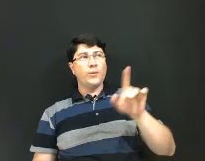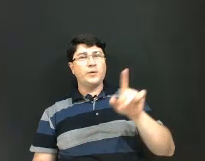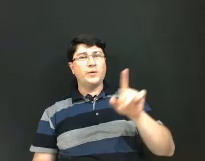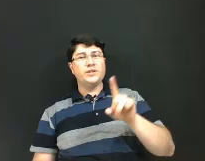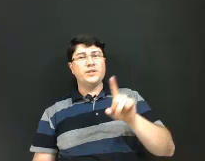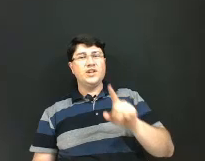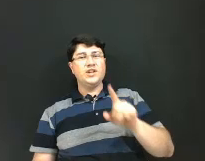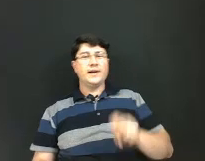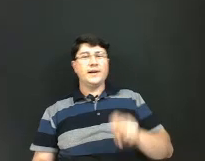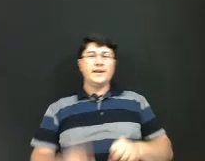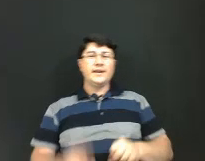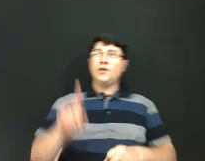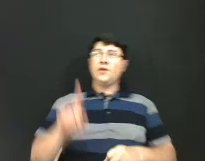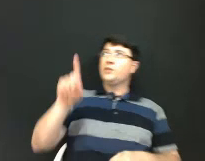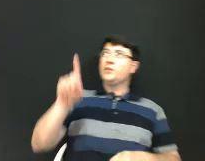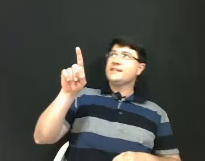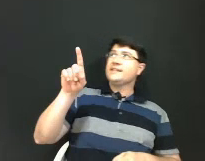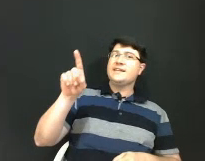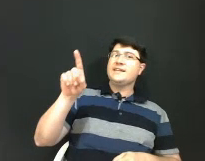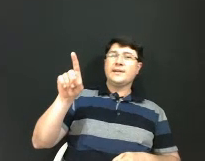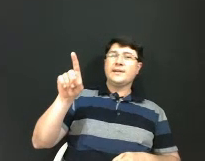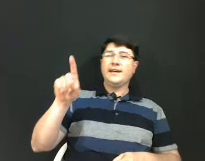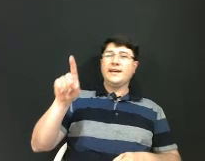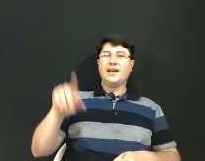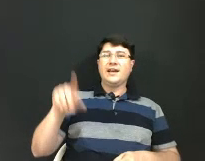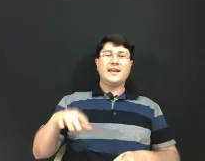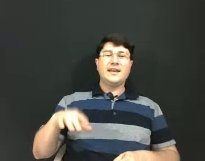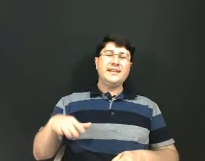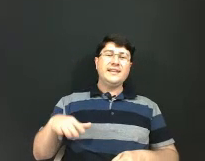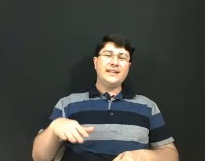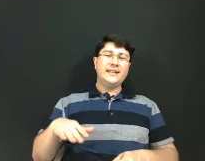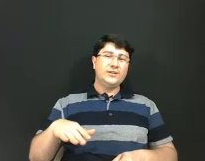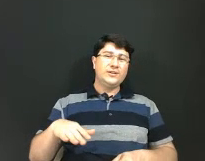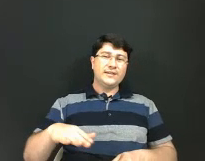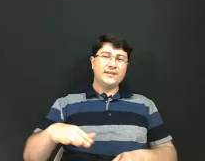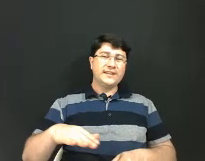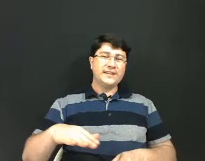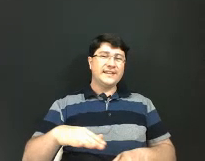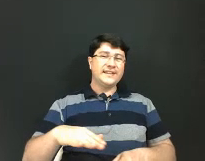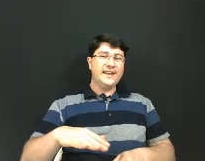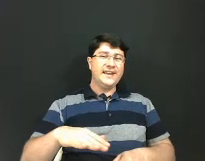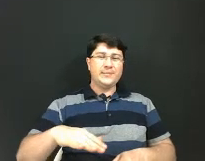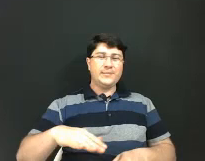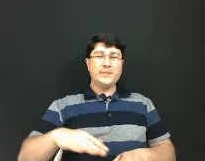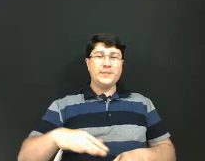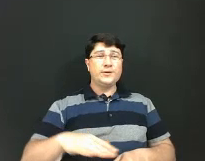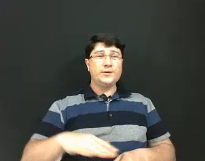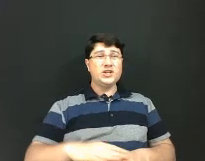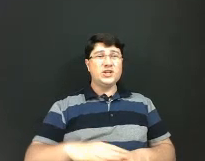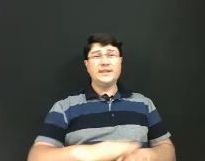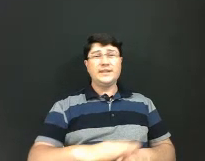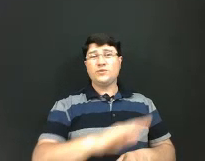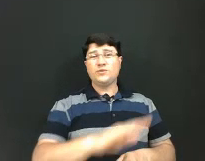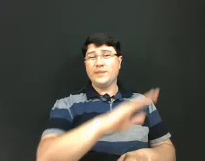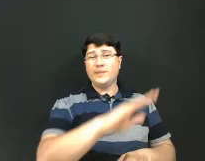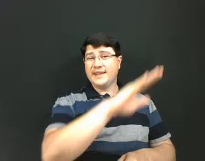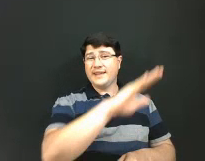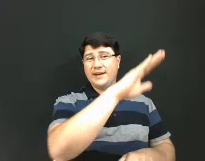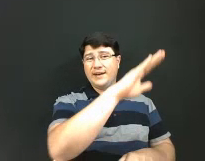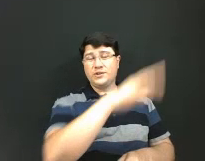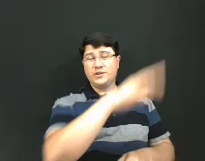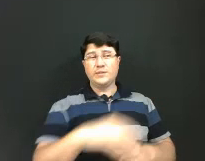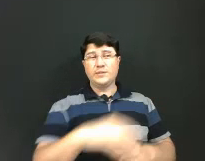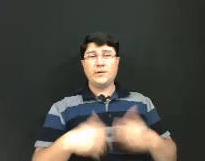sinalizado a ponto para Curitiba, eu olho para cima, né? Que quem está no litoral de Santa Catarina, para ir para Curitiba tem que subir